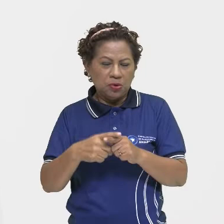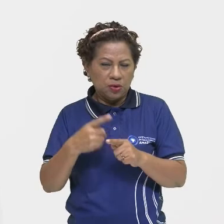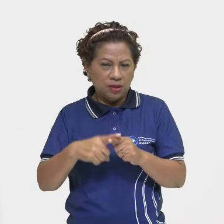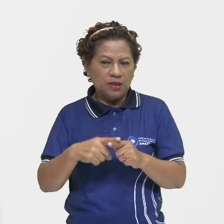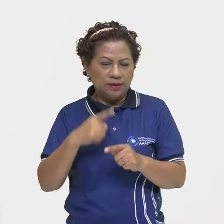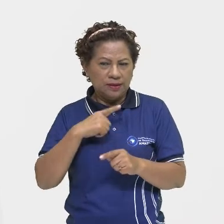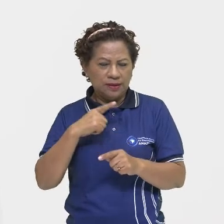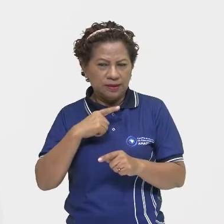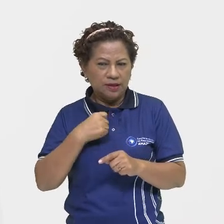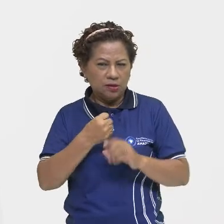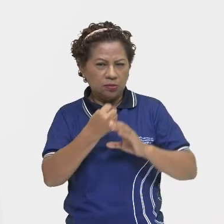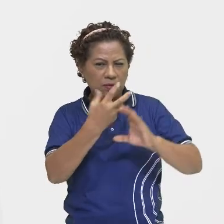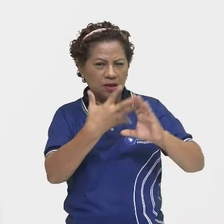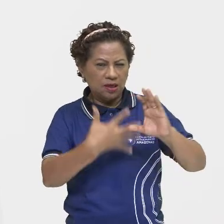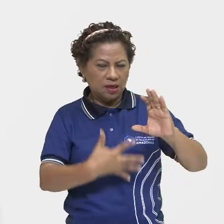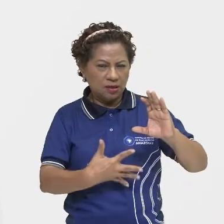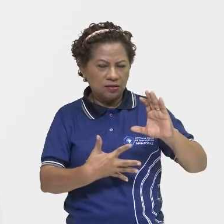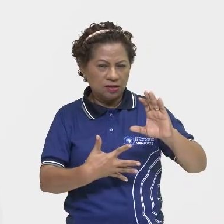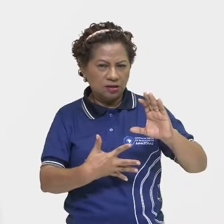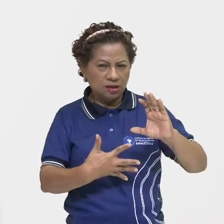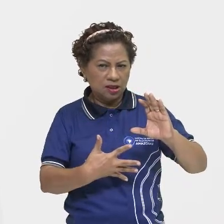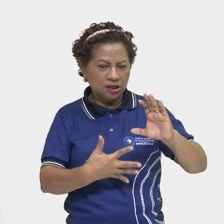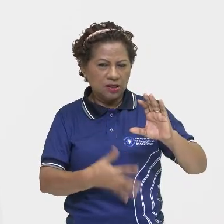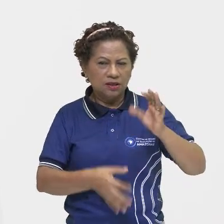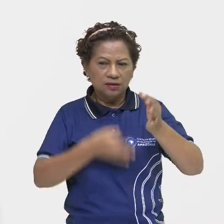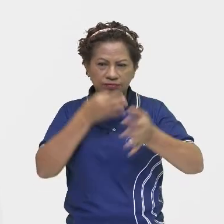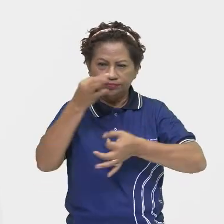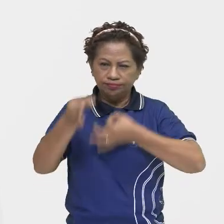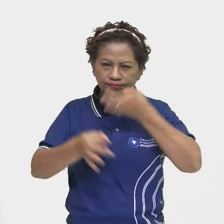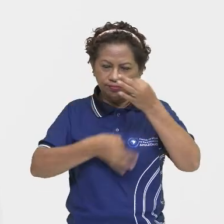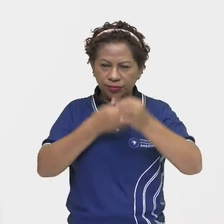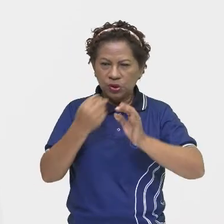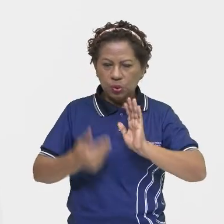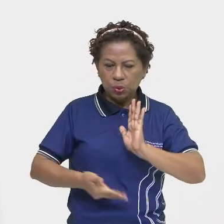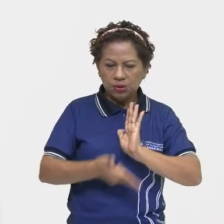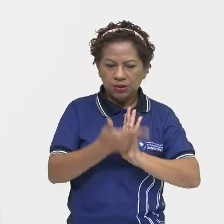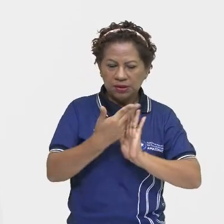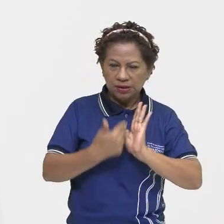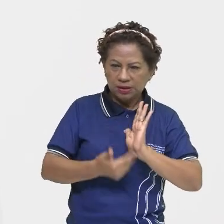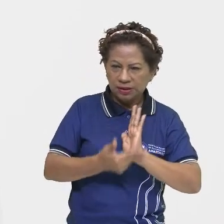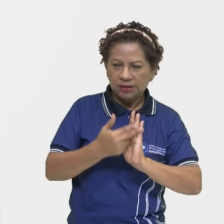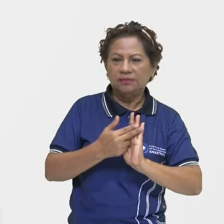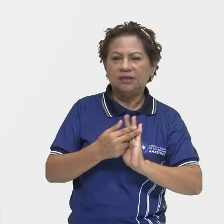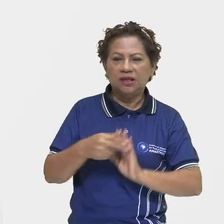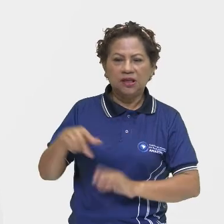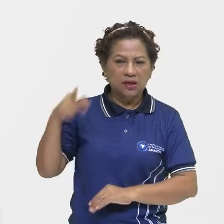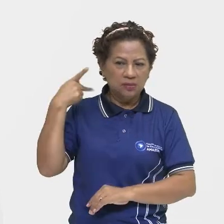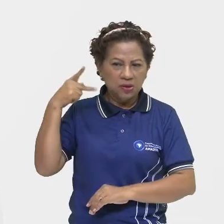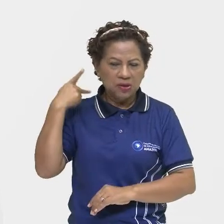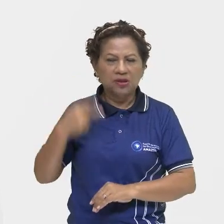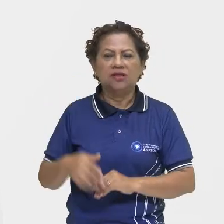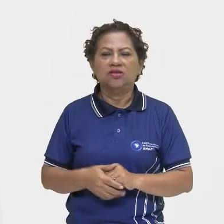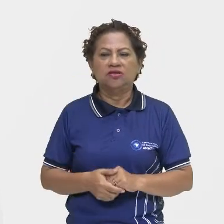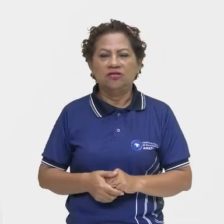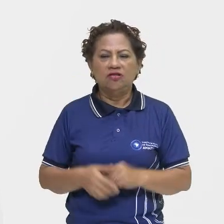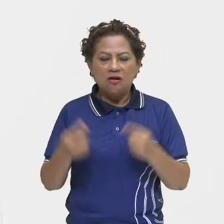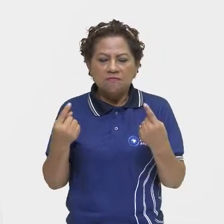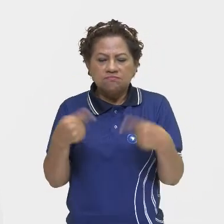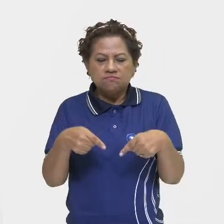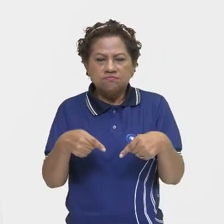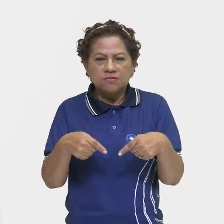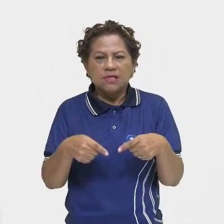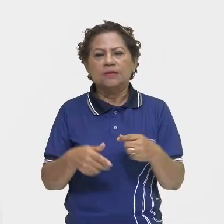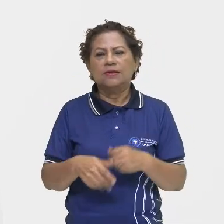voltada para a crítica social e política, tendo o